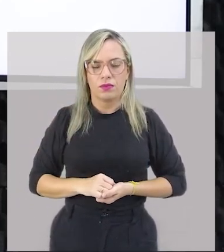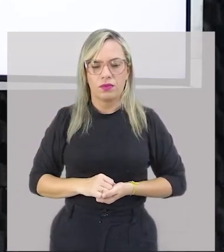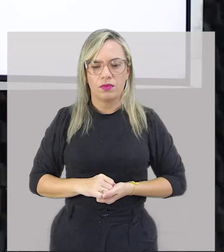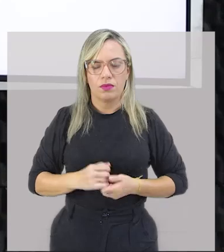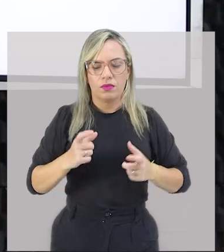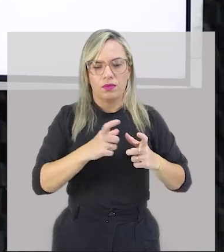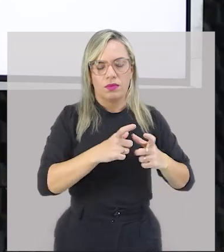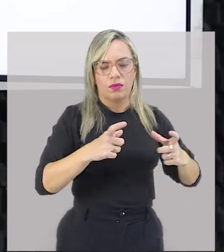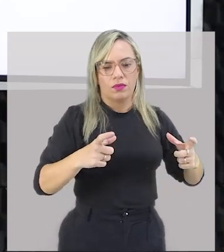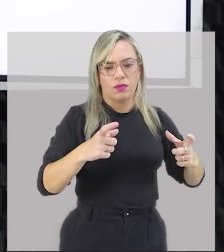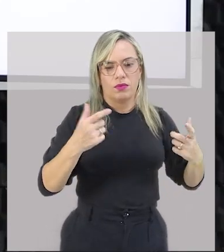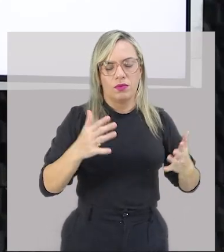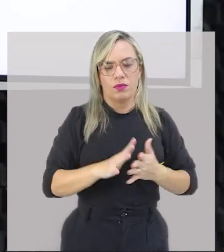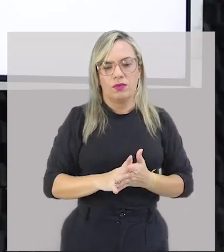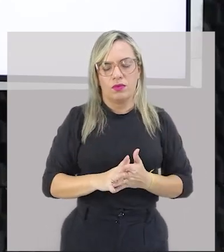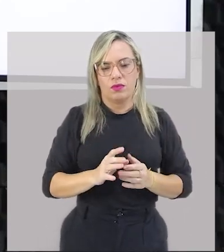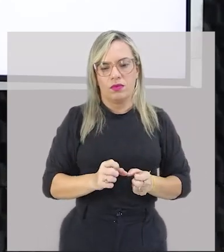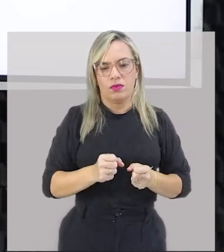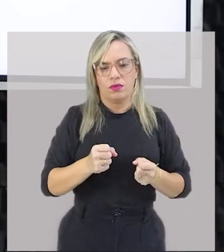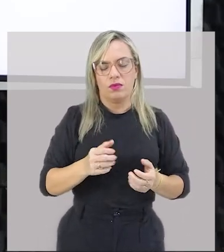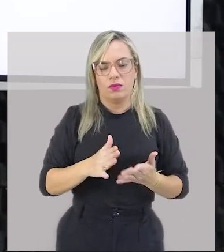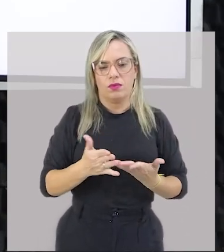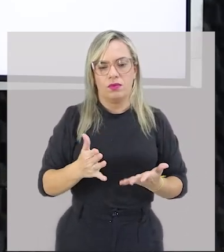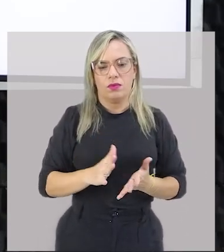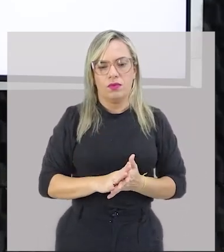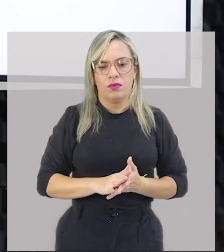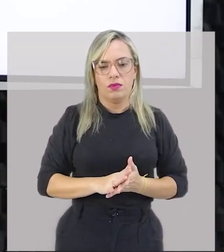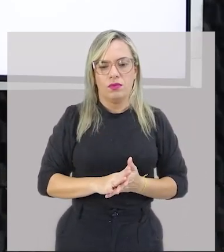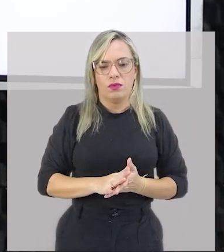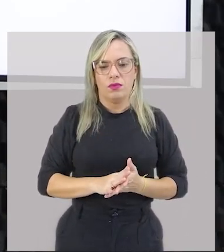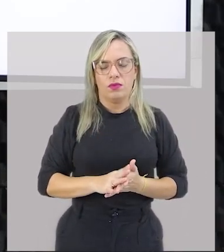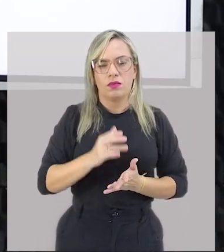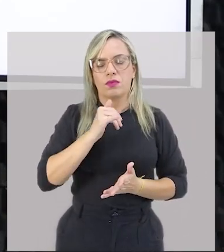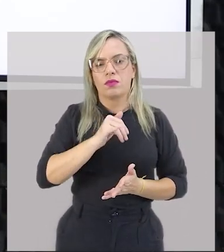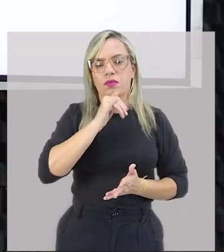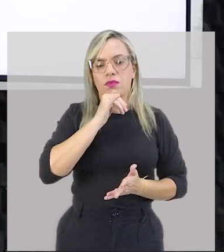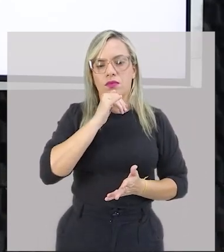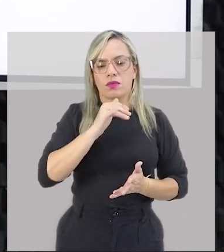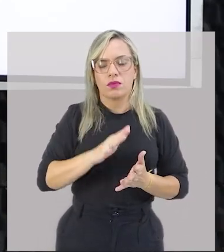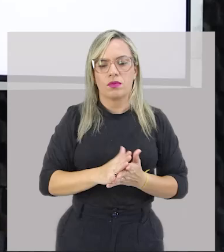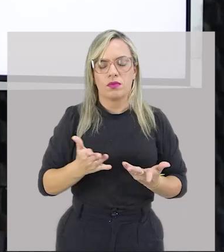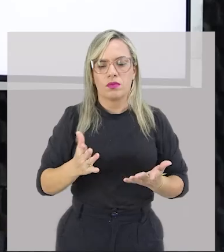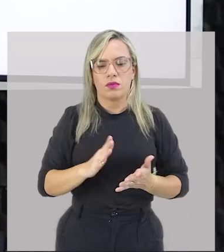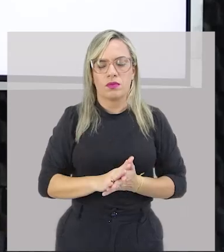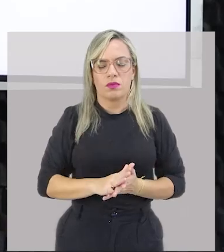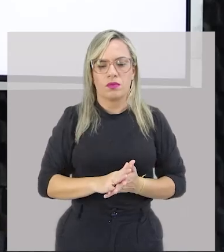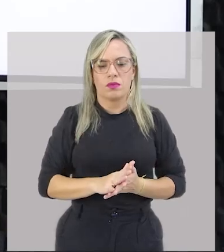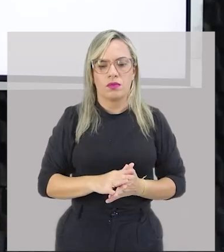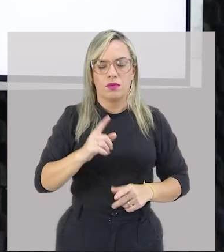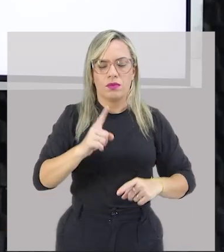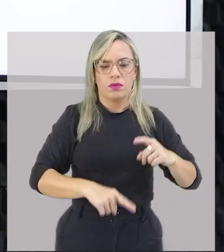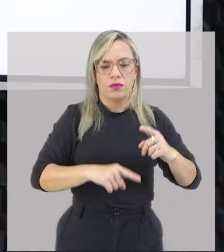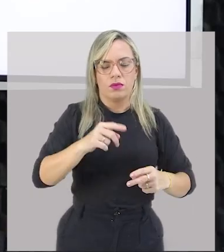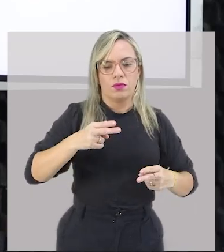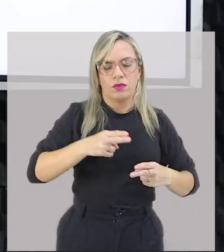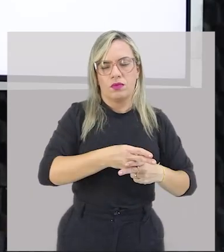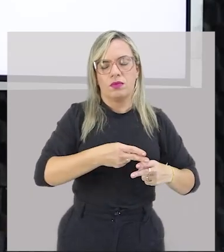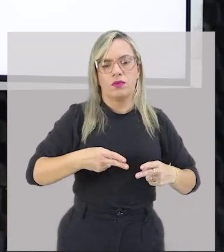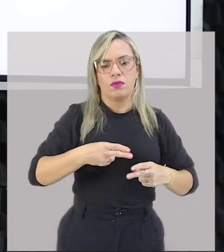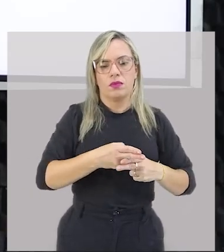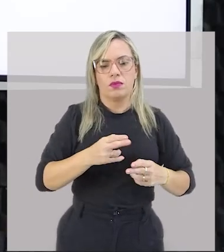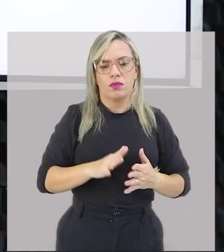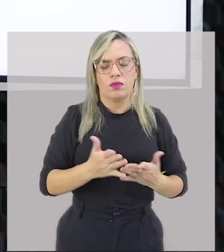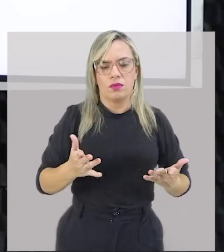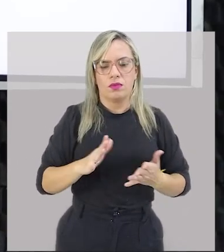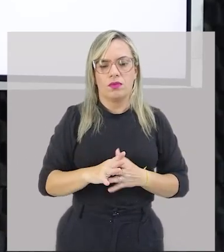maior for o poder de corte de um equipamento, de uma faca, por exemplo, assim,